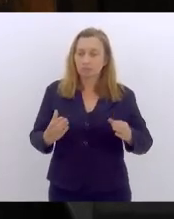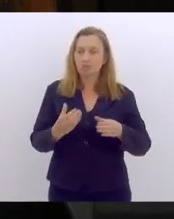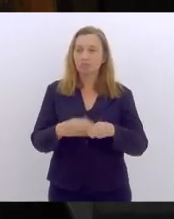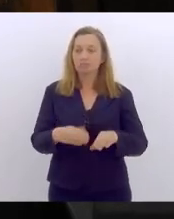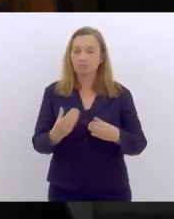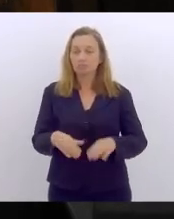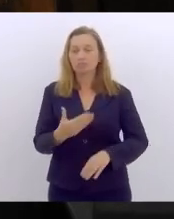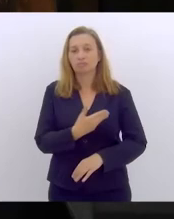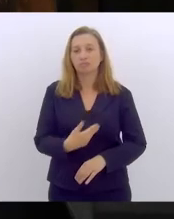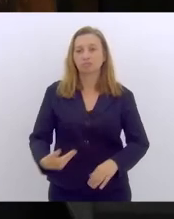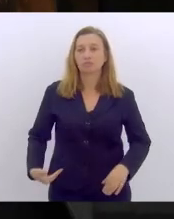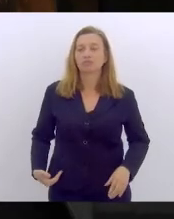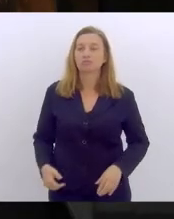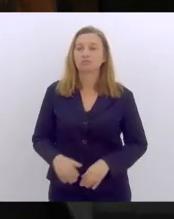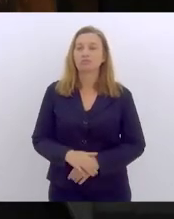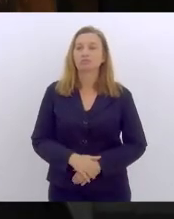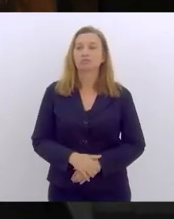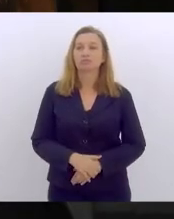concurso público